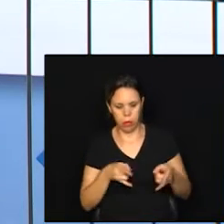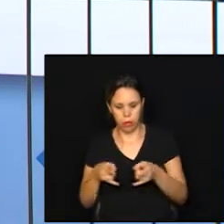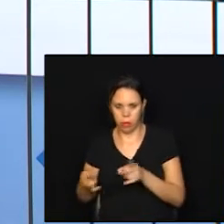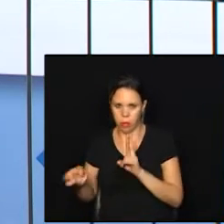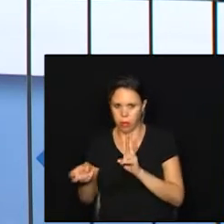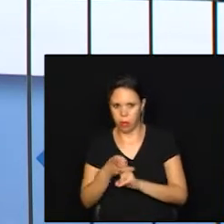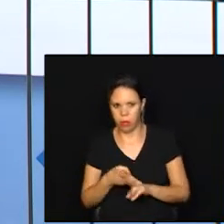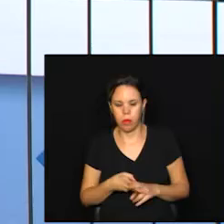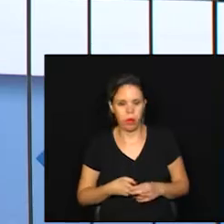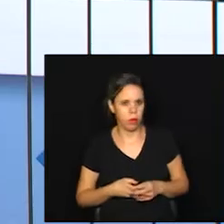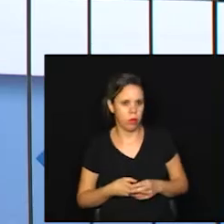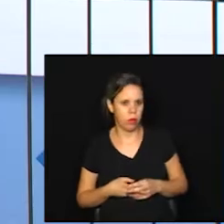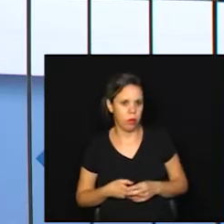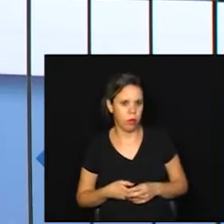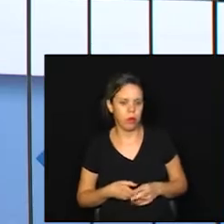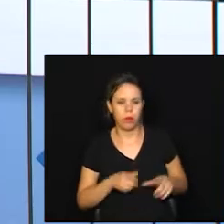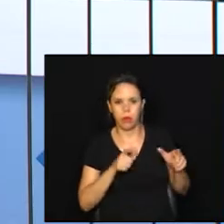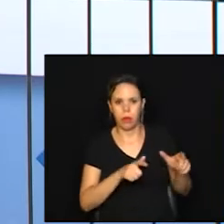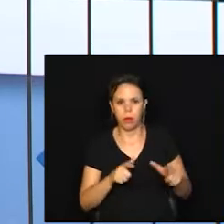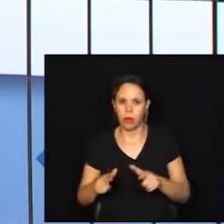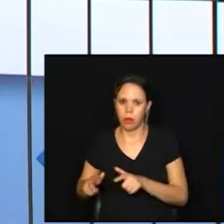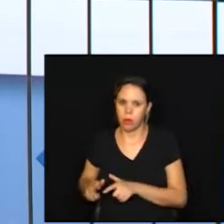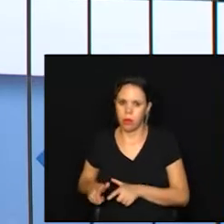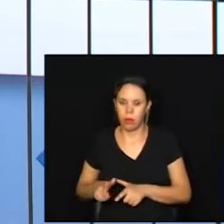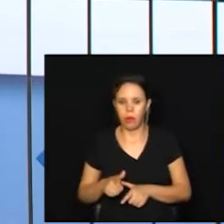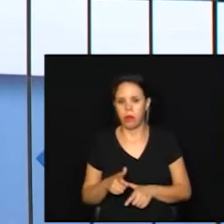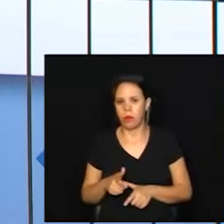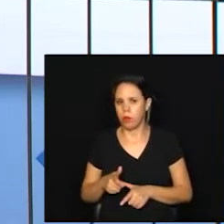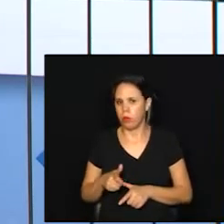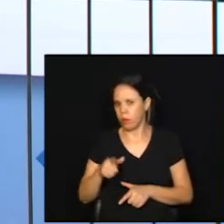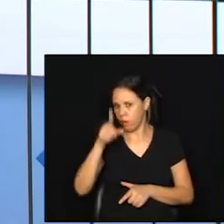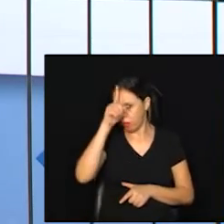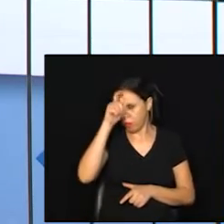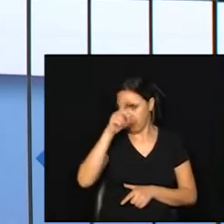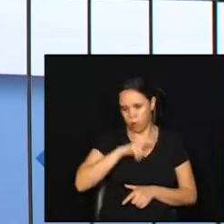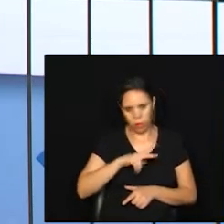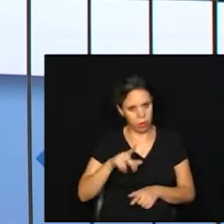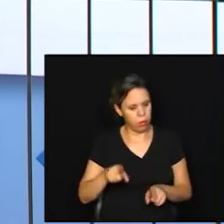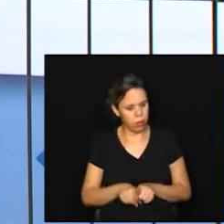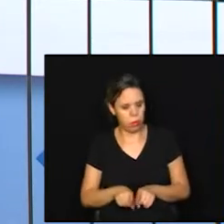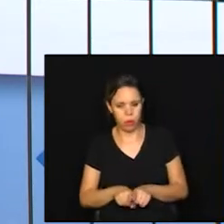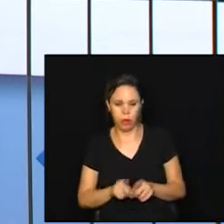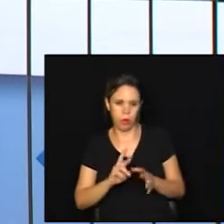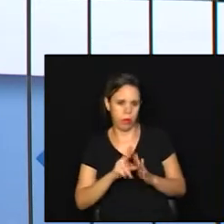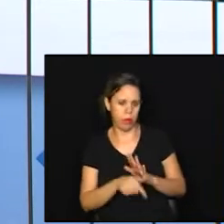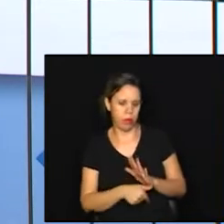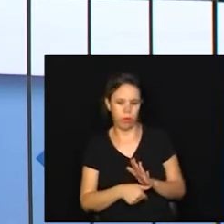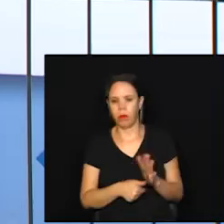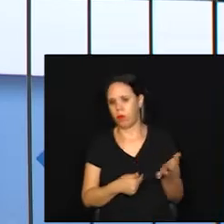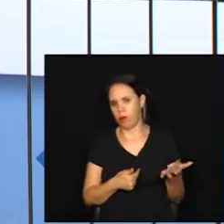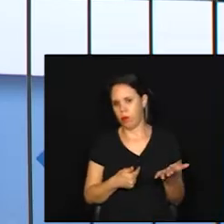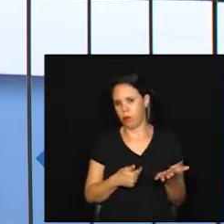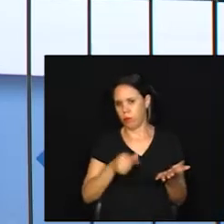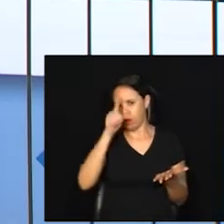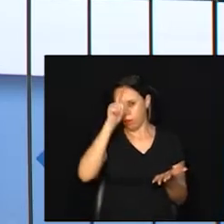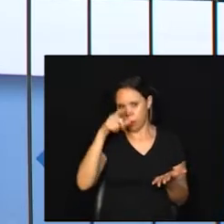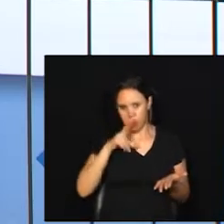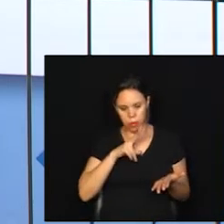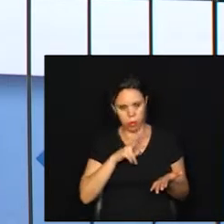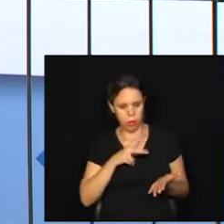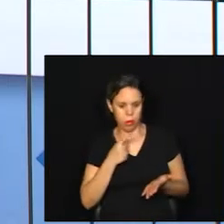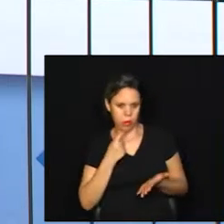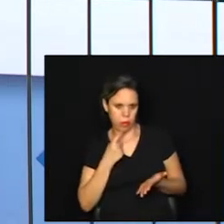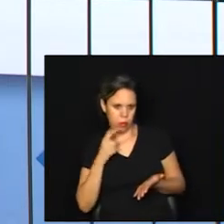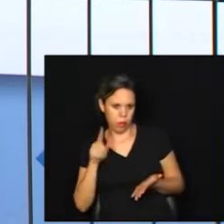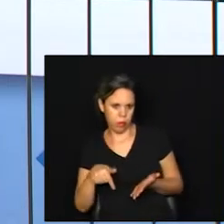SUS, eles estão alocados na rede privada, como foi mencionado, o Samaritano, a Santa Casa e a Casa de